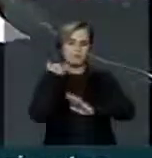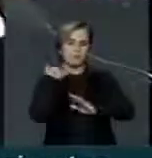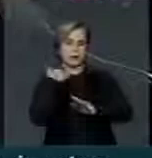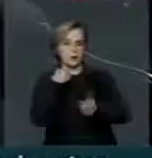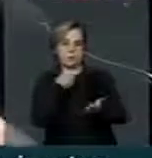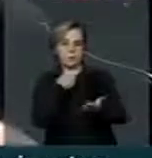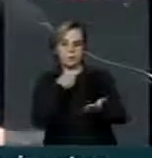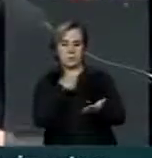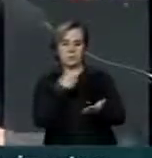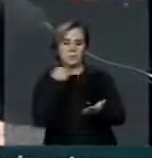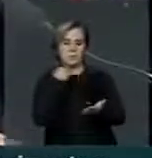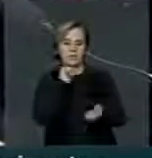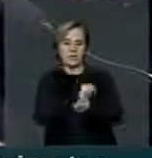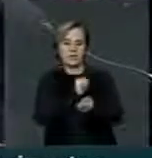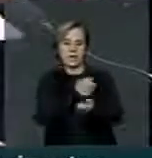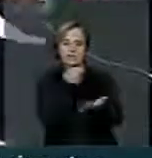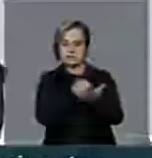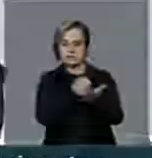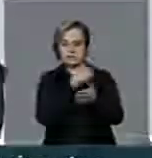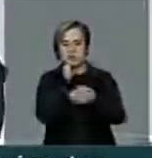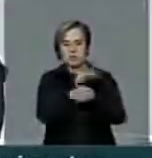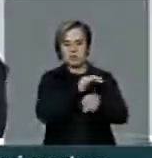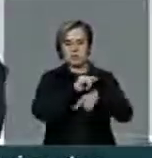em 5 anos. E depois, quem